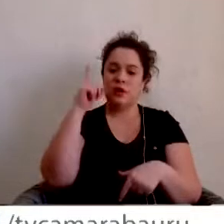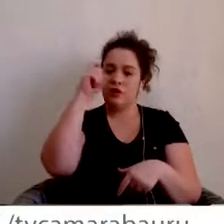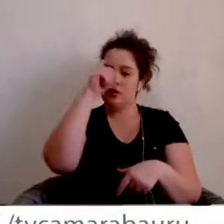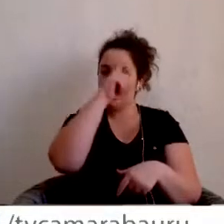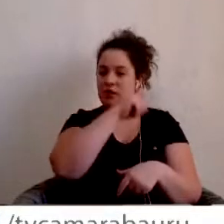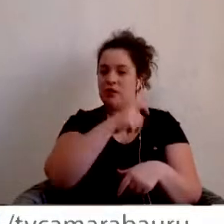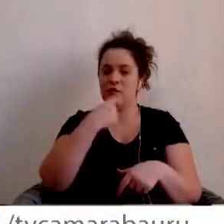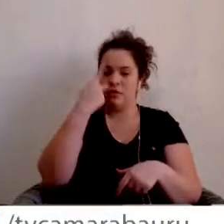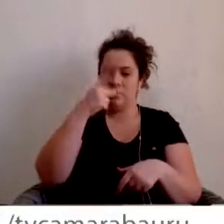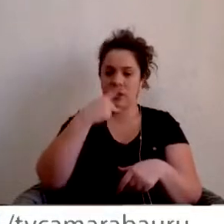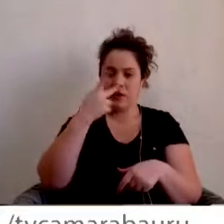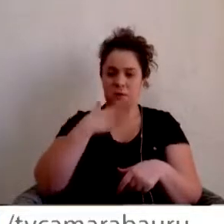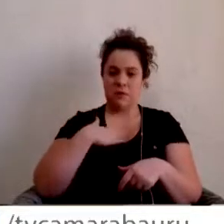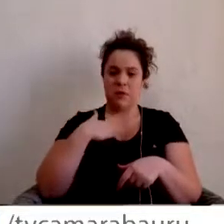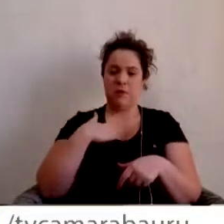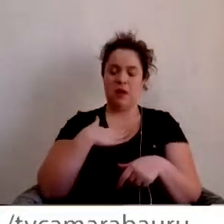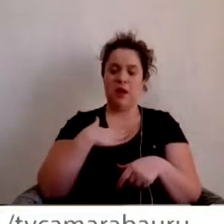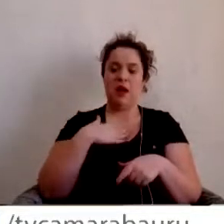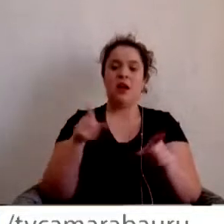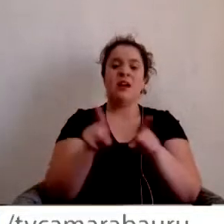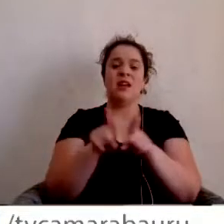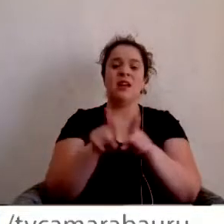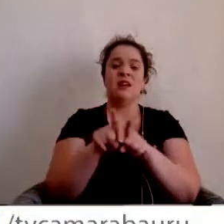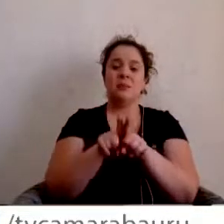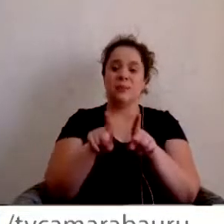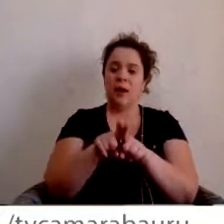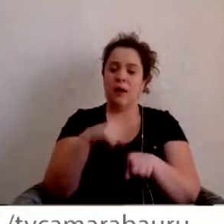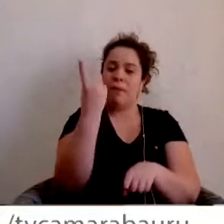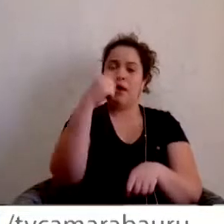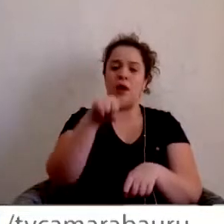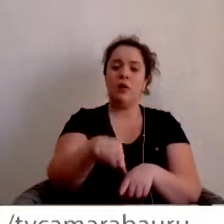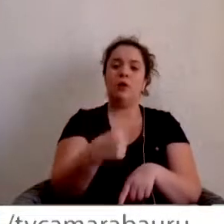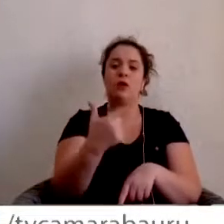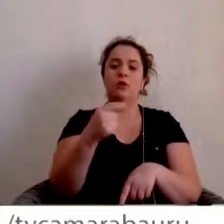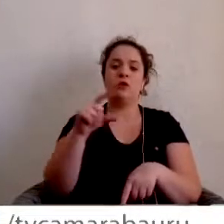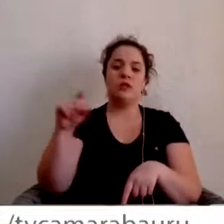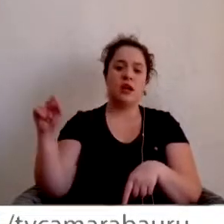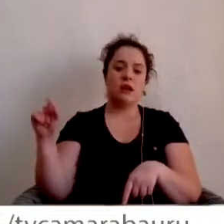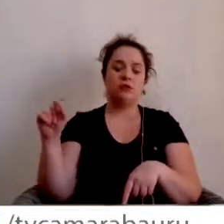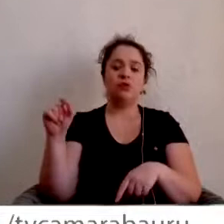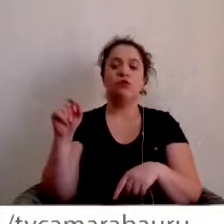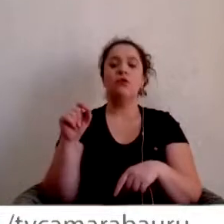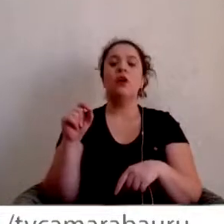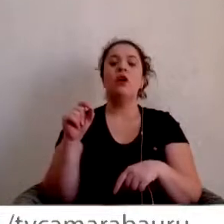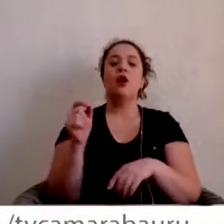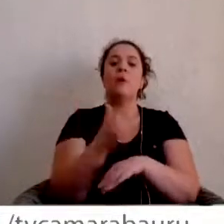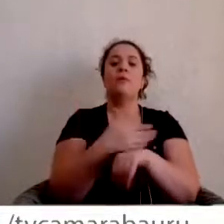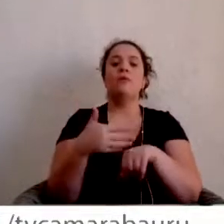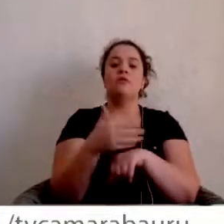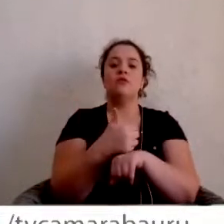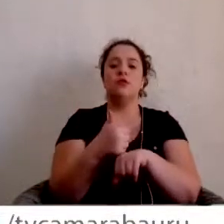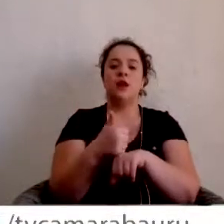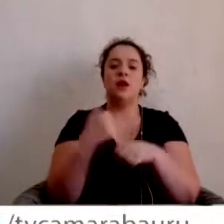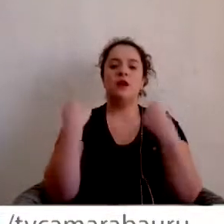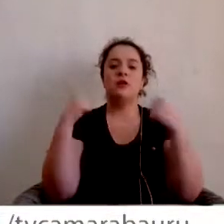de 1.200 profissionais de educação física que atuam na área. Em Bauru tem mais de 200 academias.